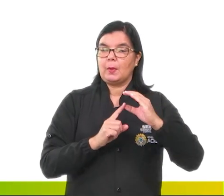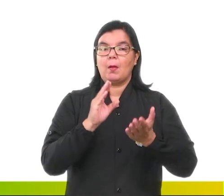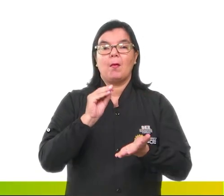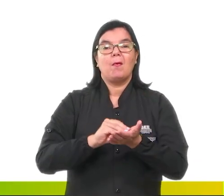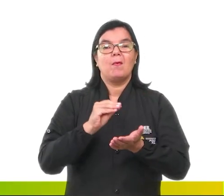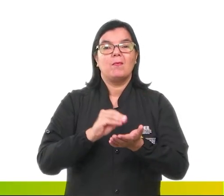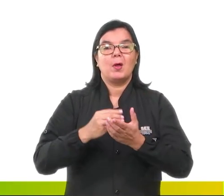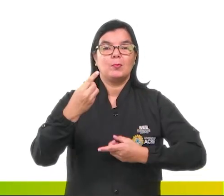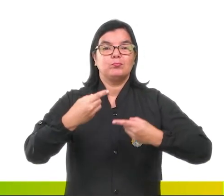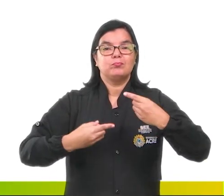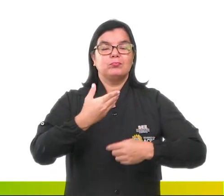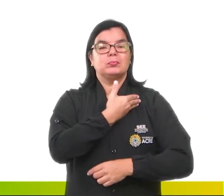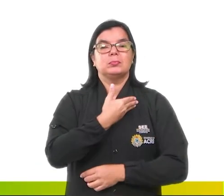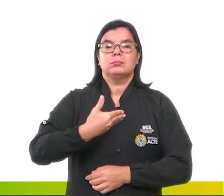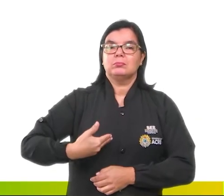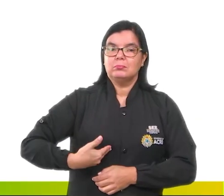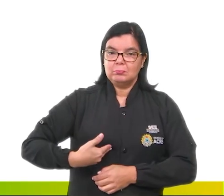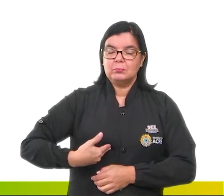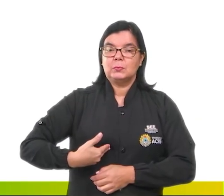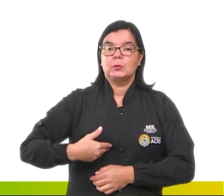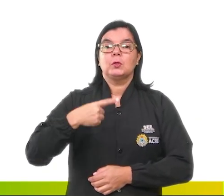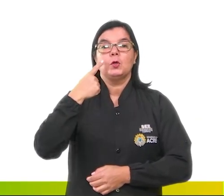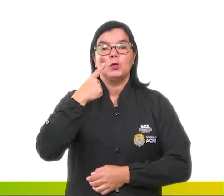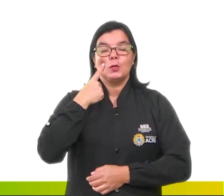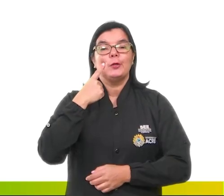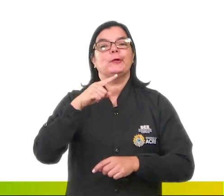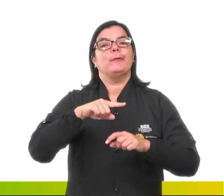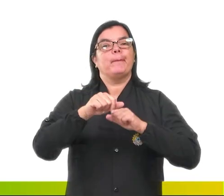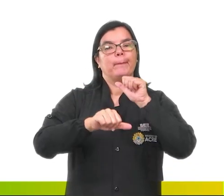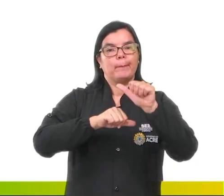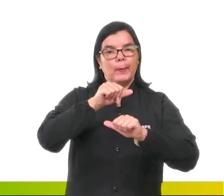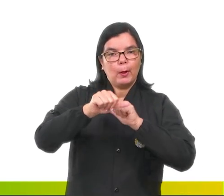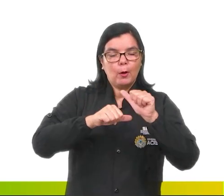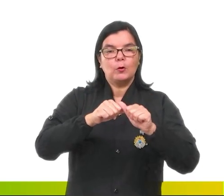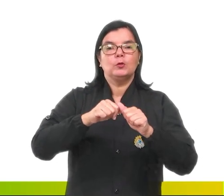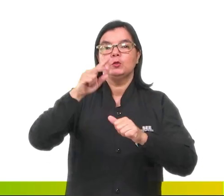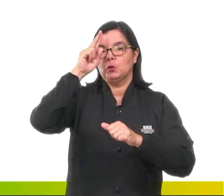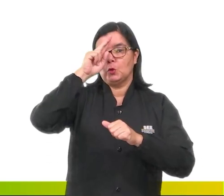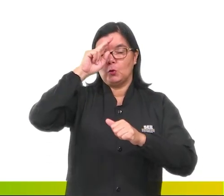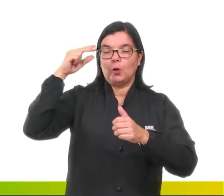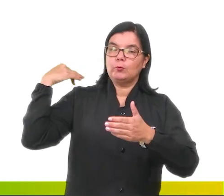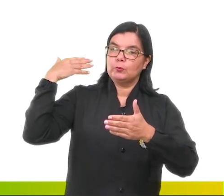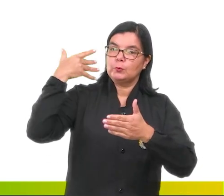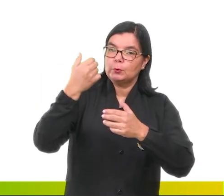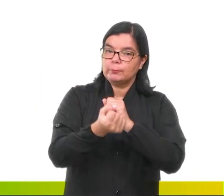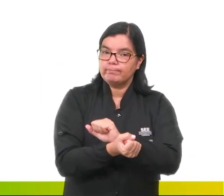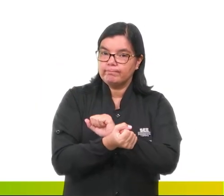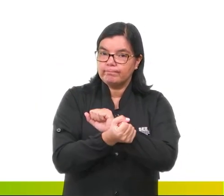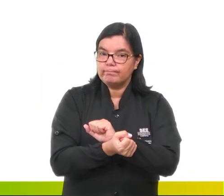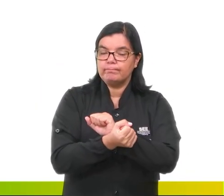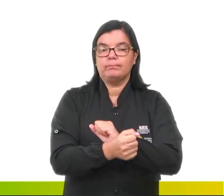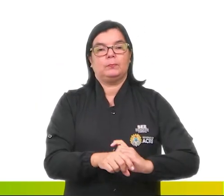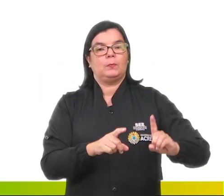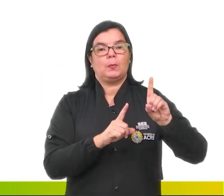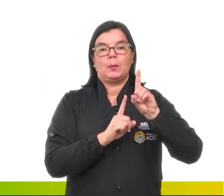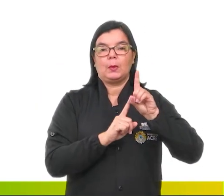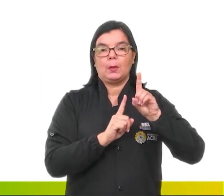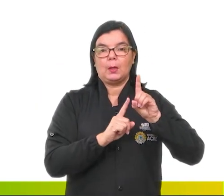ausência de políticas públicas que corrigissem os efeitos históricos da escravidão. Letra